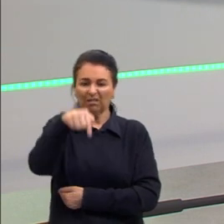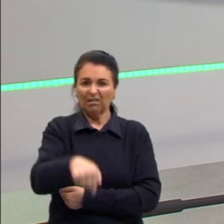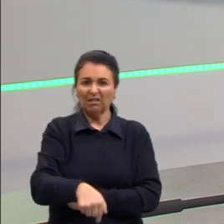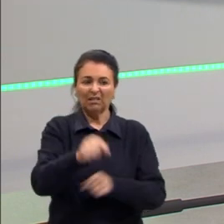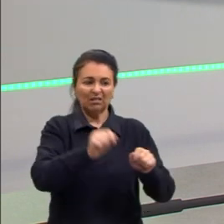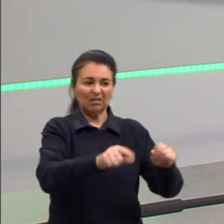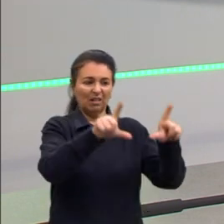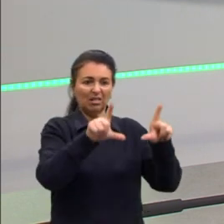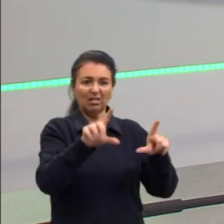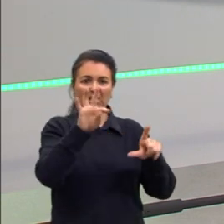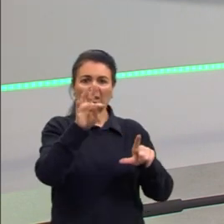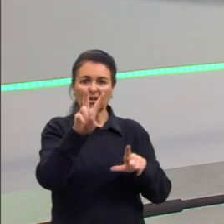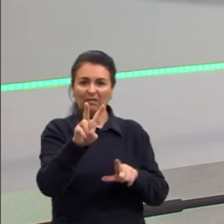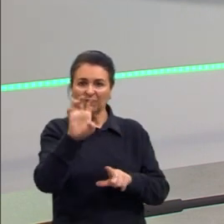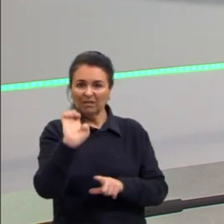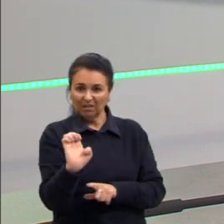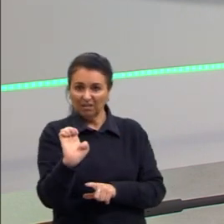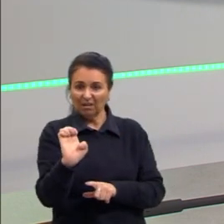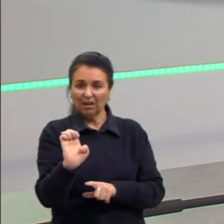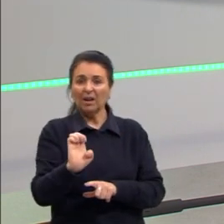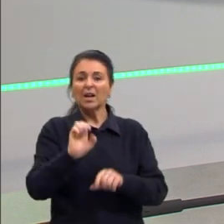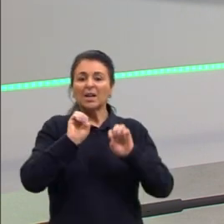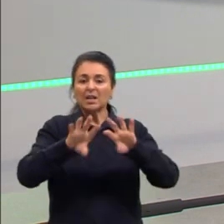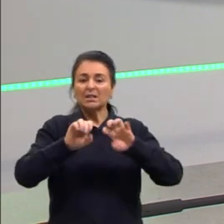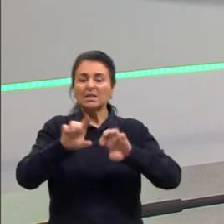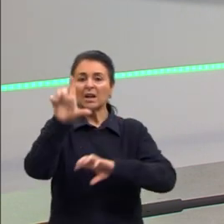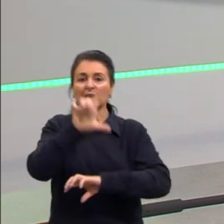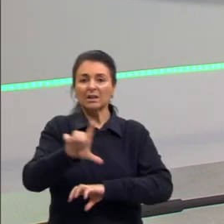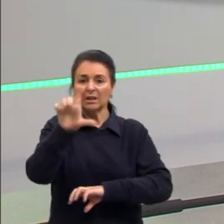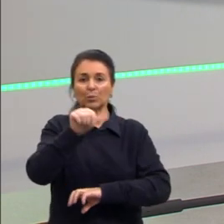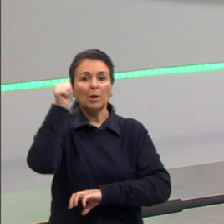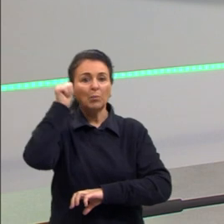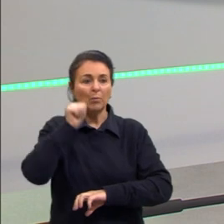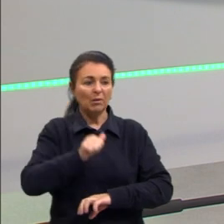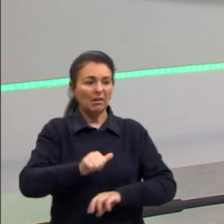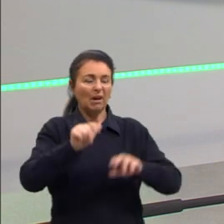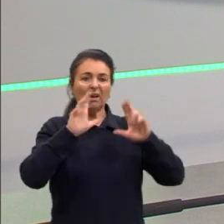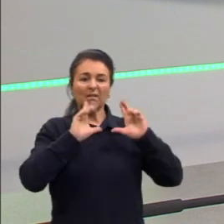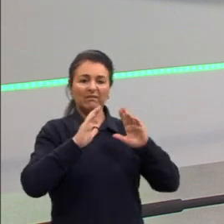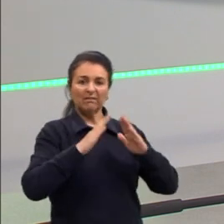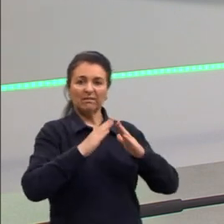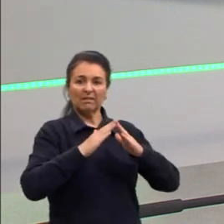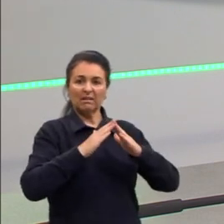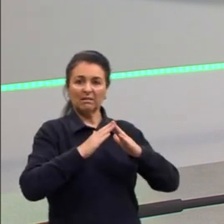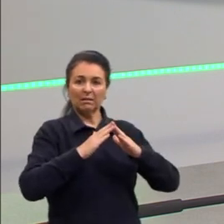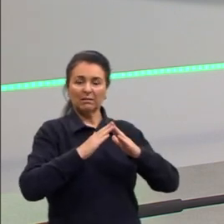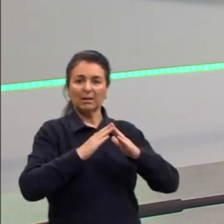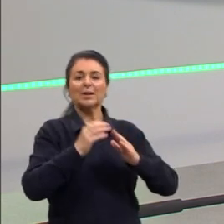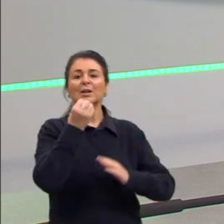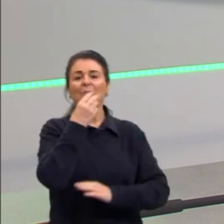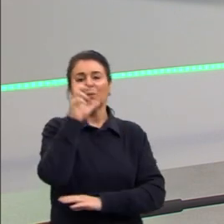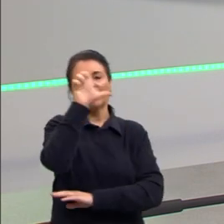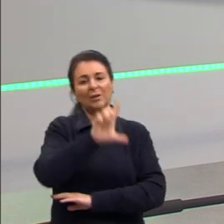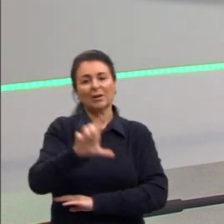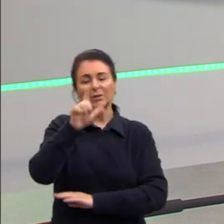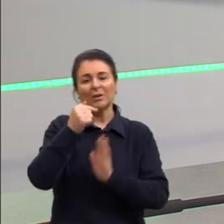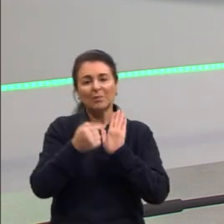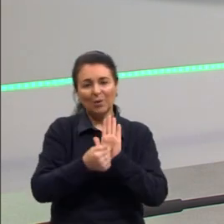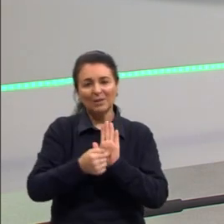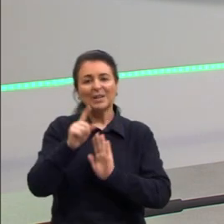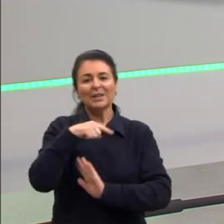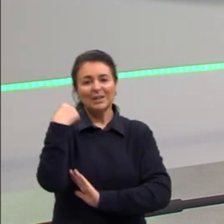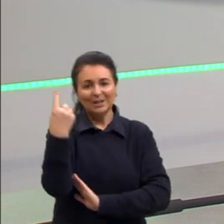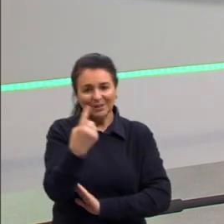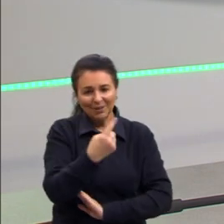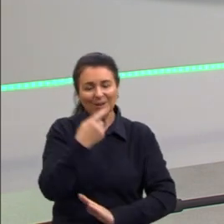aula isso na literatura para vocês essas que ficaram em casa que bom né que a literatura nos mostra que nós conseguimos mudar um pouco isso